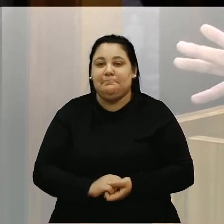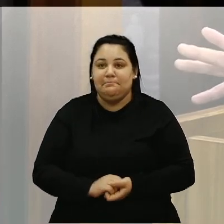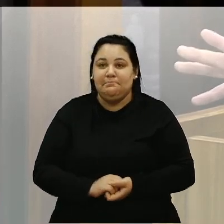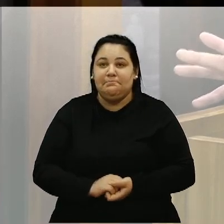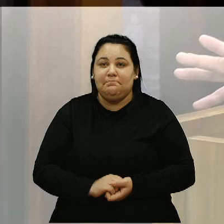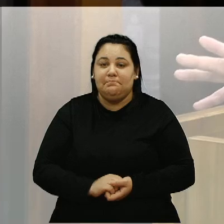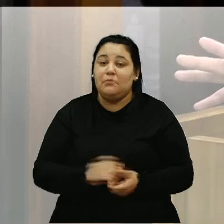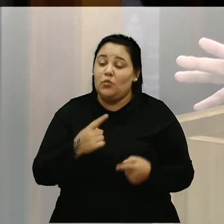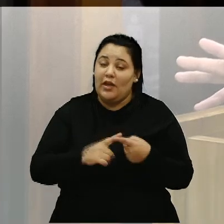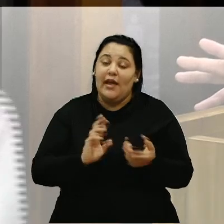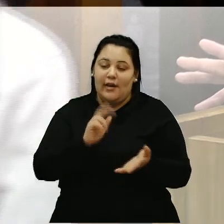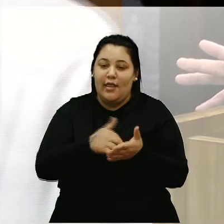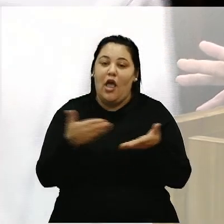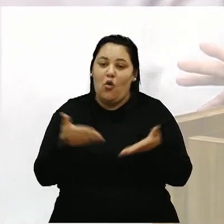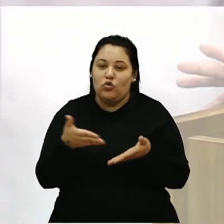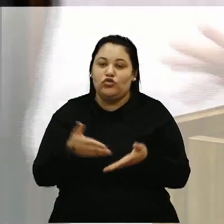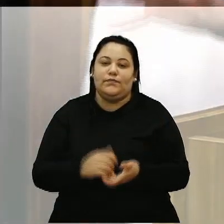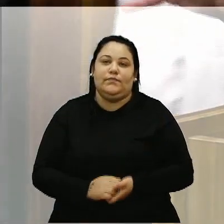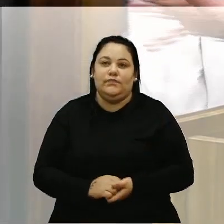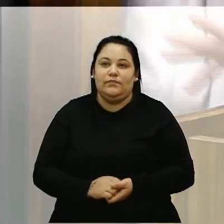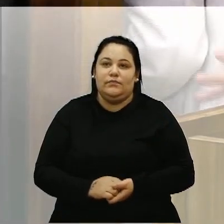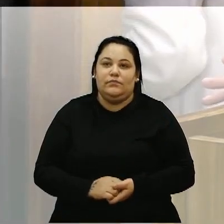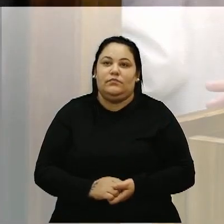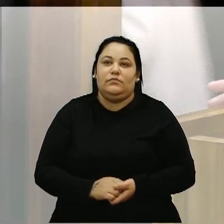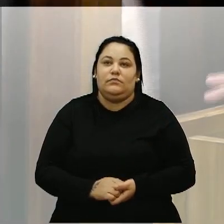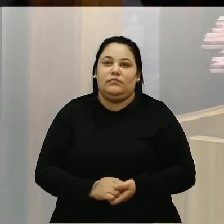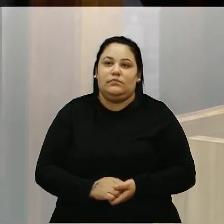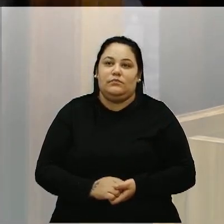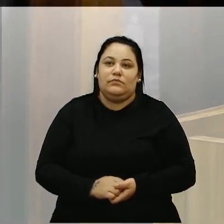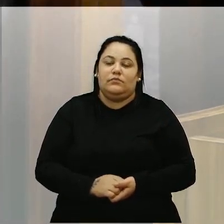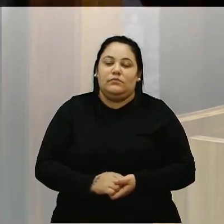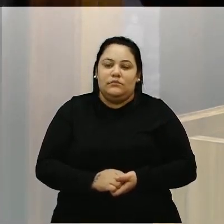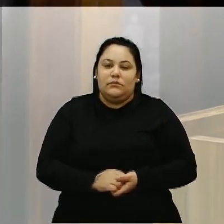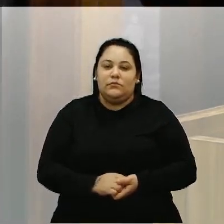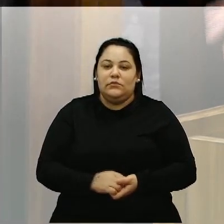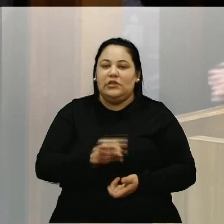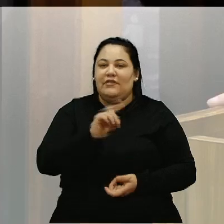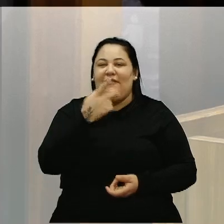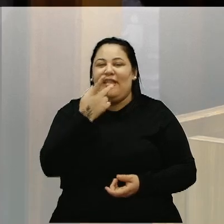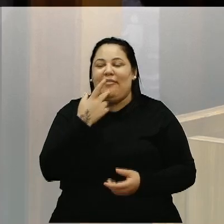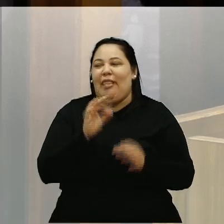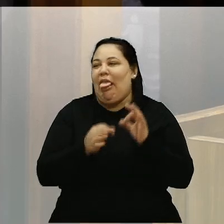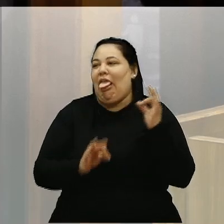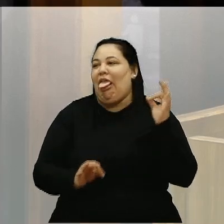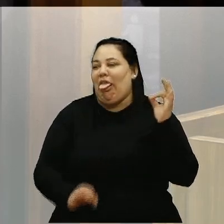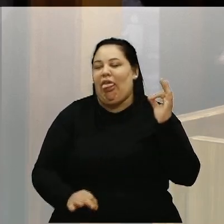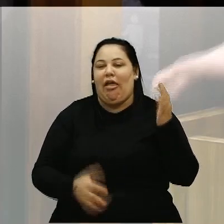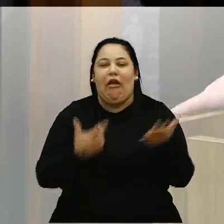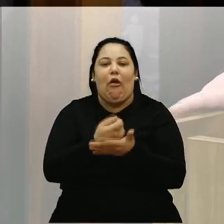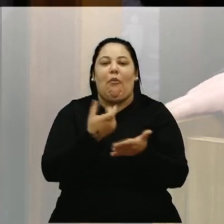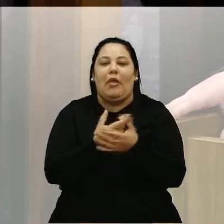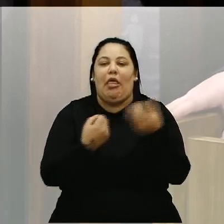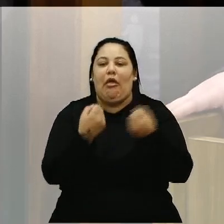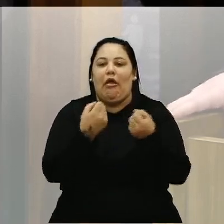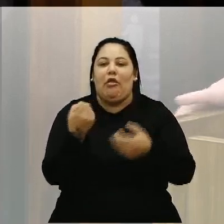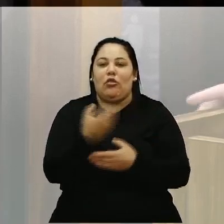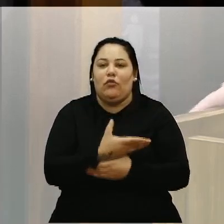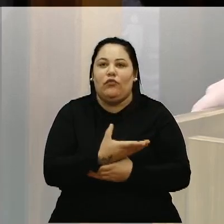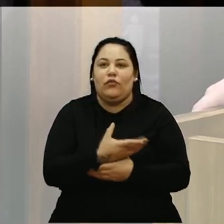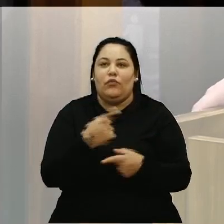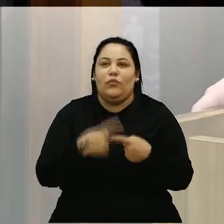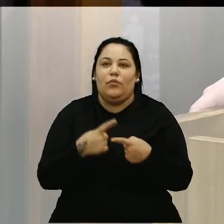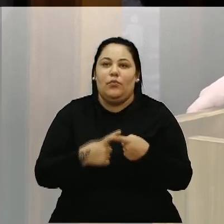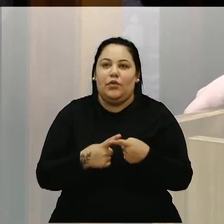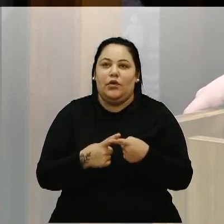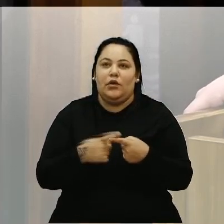porque é a realidade. E não me venha com o discurso que compraram viatura nova e tal e coisa, porque as viaturas novas que compraram já estão